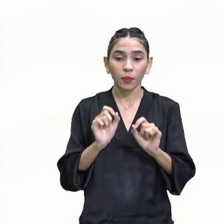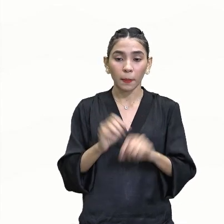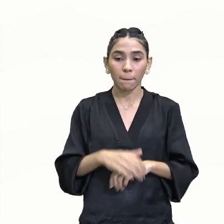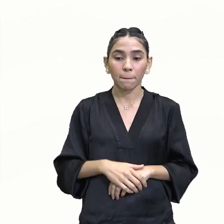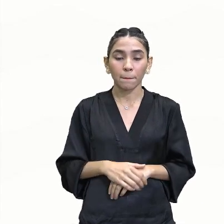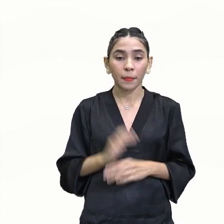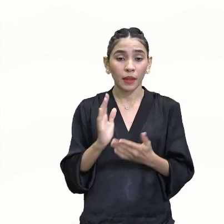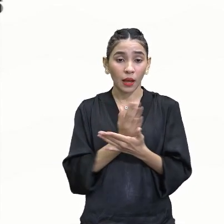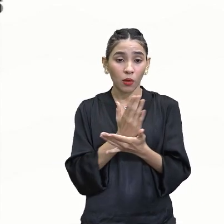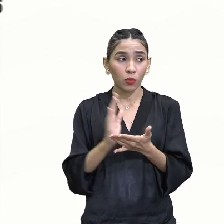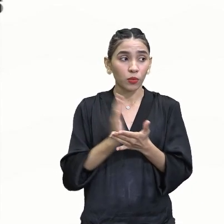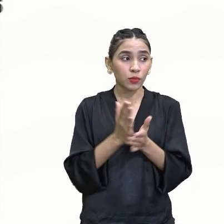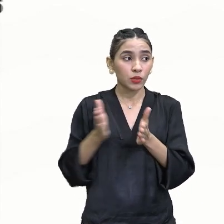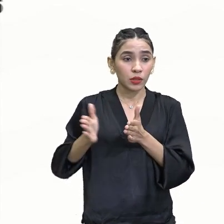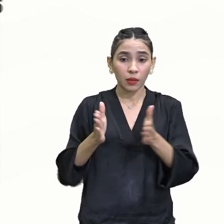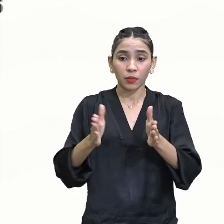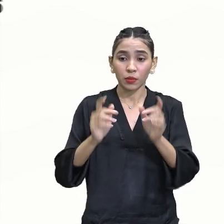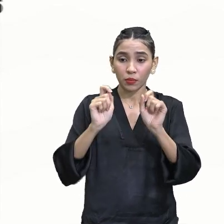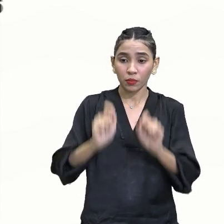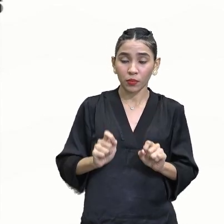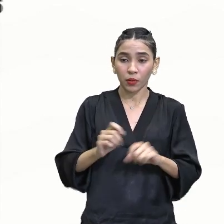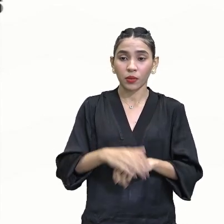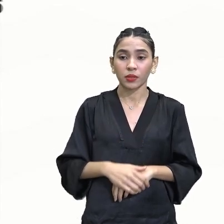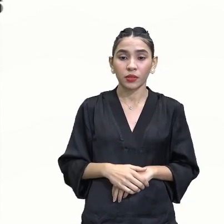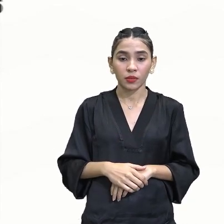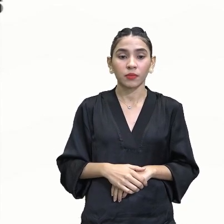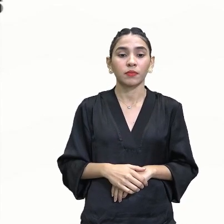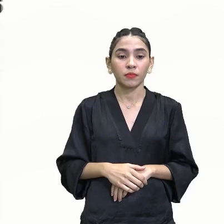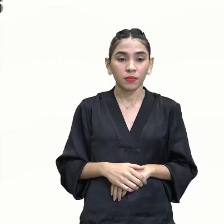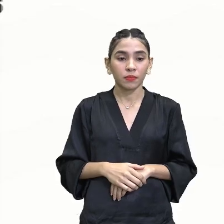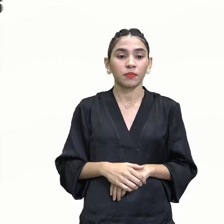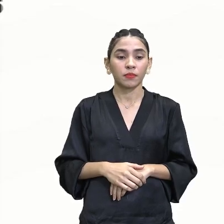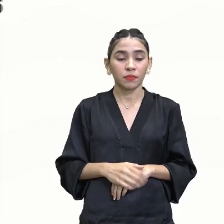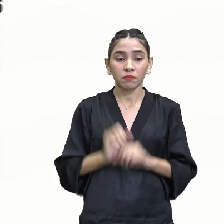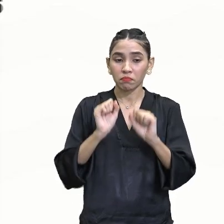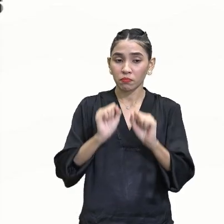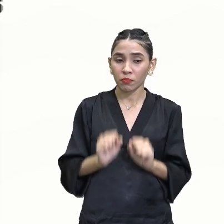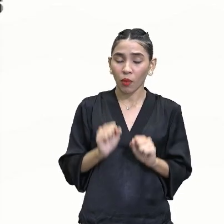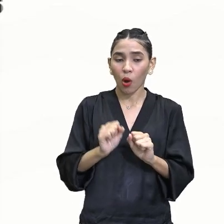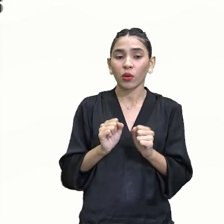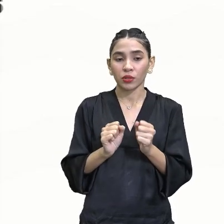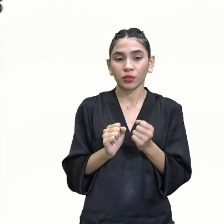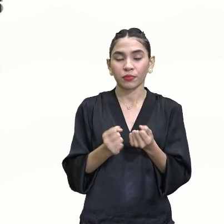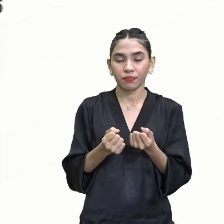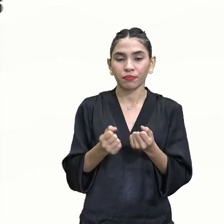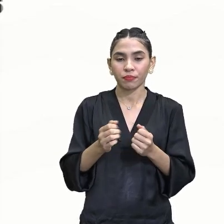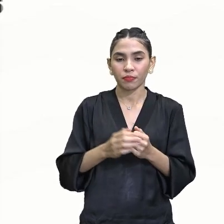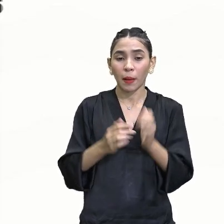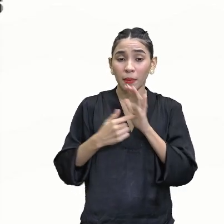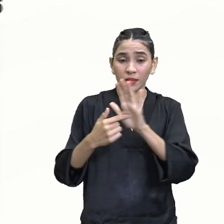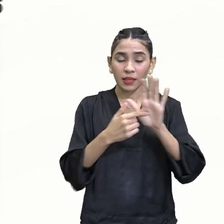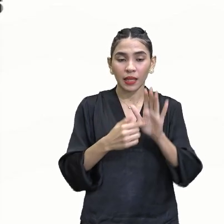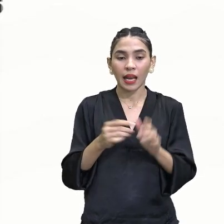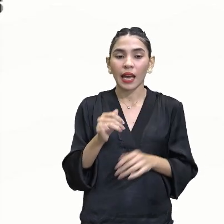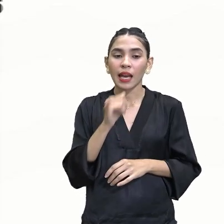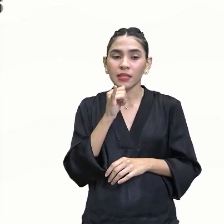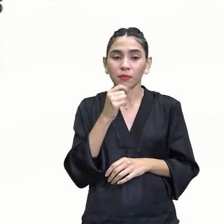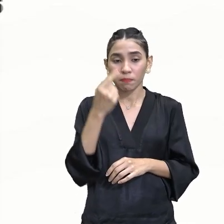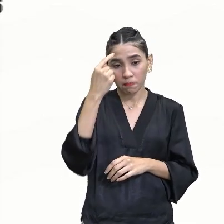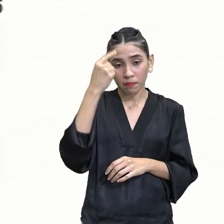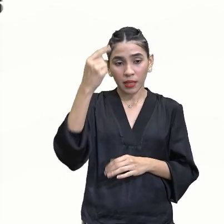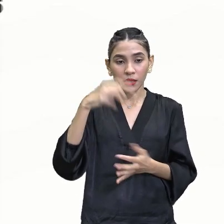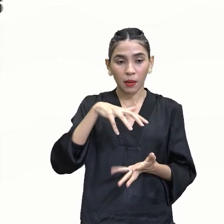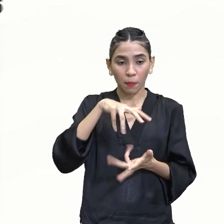ali alguns caminhos que podem ser feitos. Isso, alguns caminhos que podem ser feitos ali, né? Quando a gente pensa em um